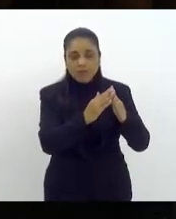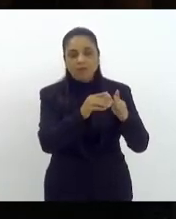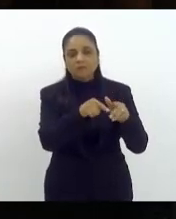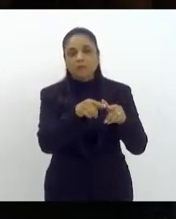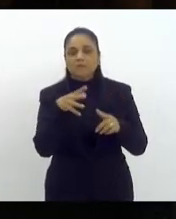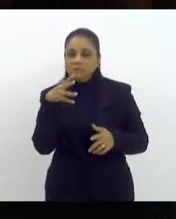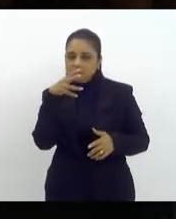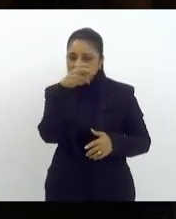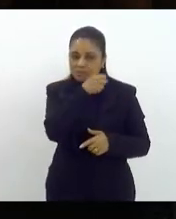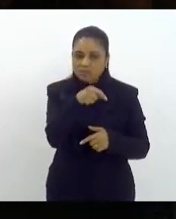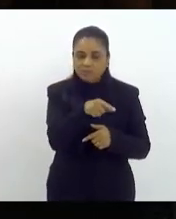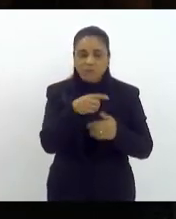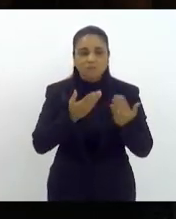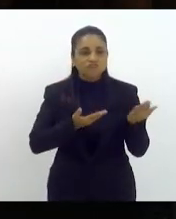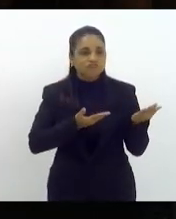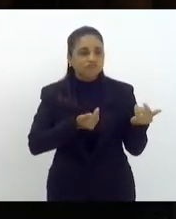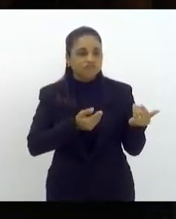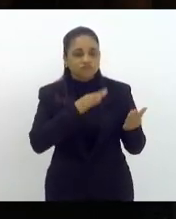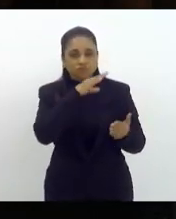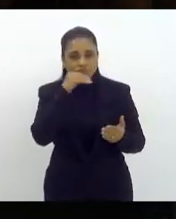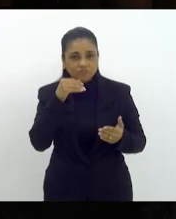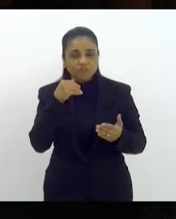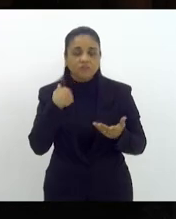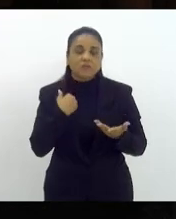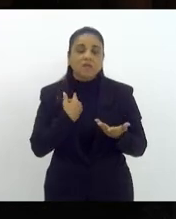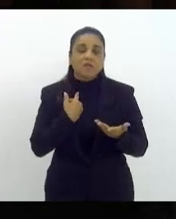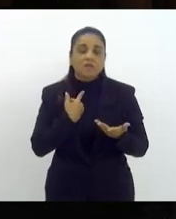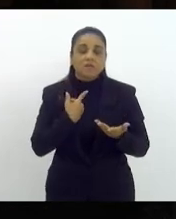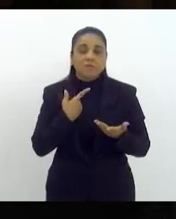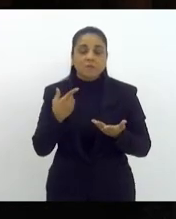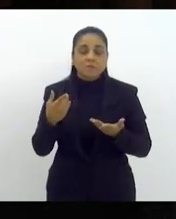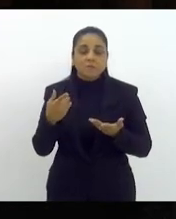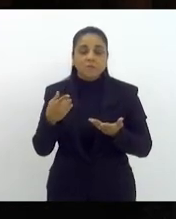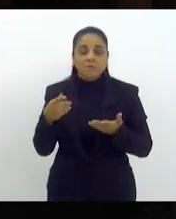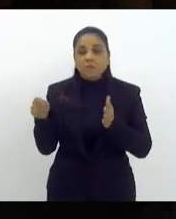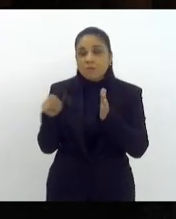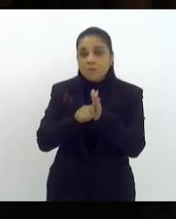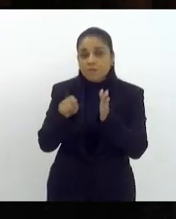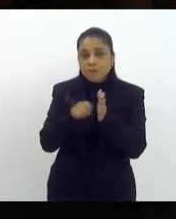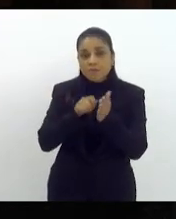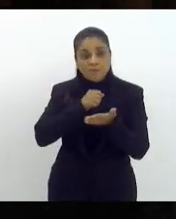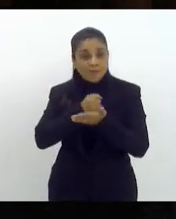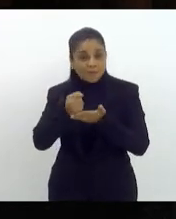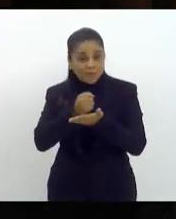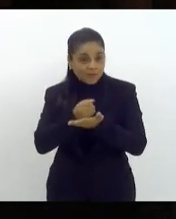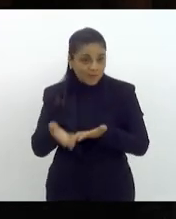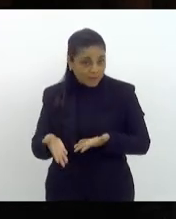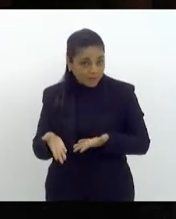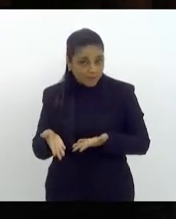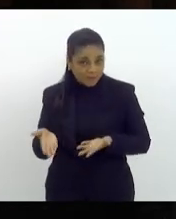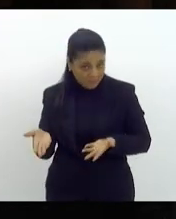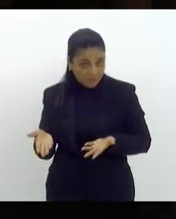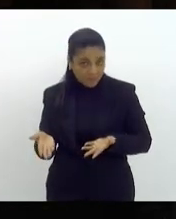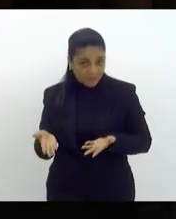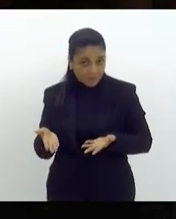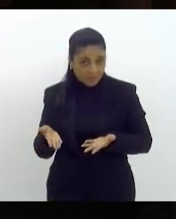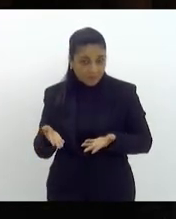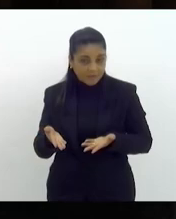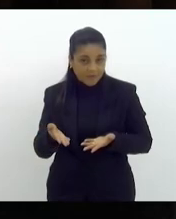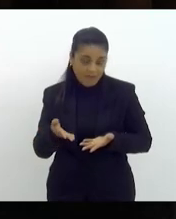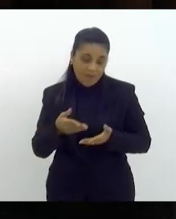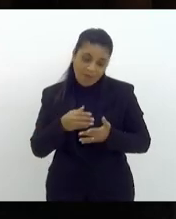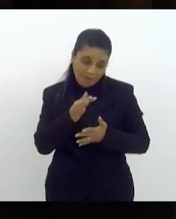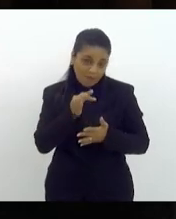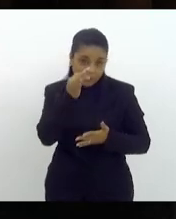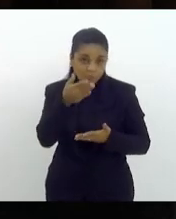juventude que a gente está perdendo para o tráfico e que a referência dessa Juventude são os traficantes